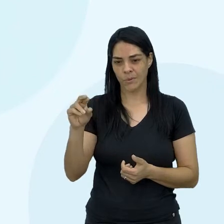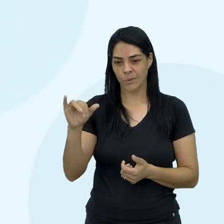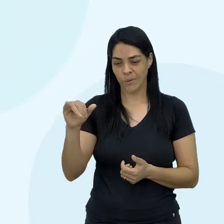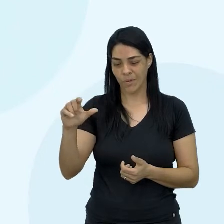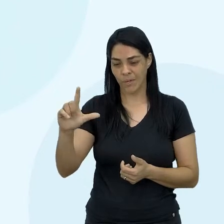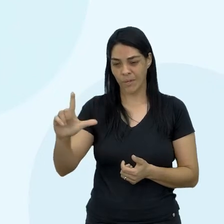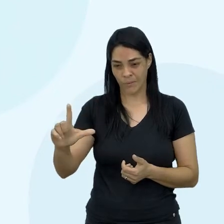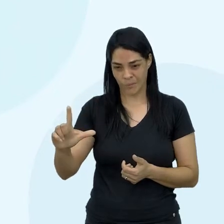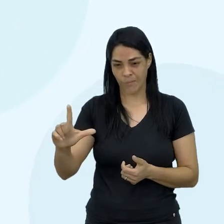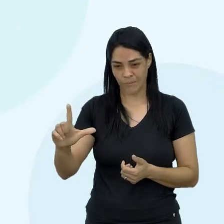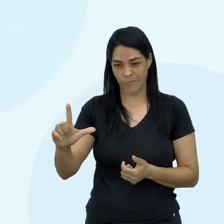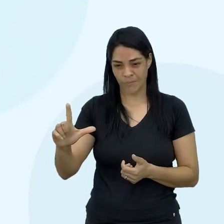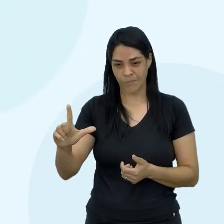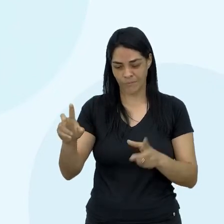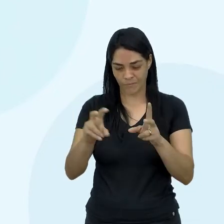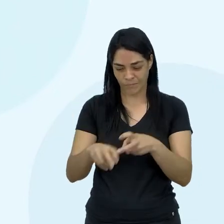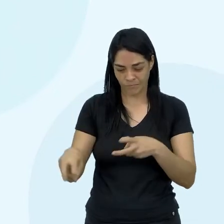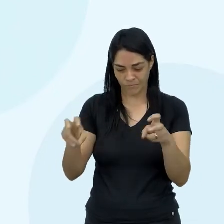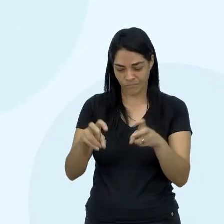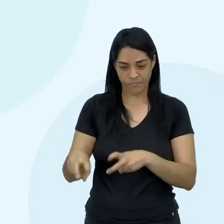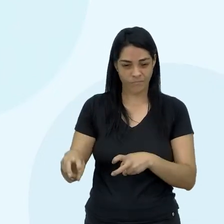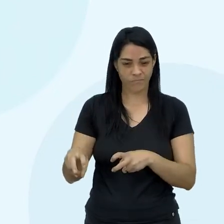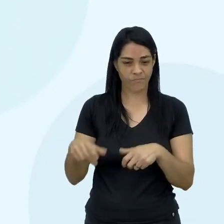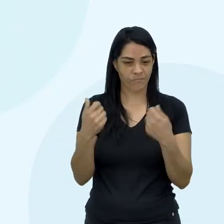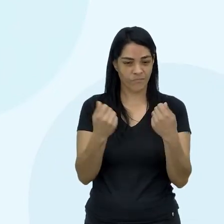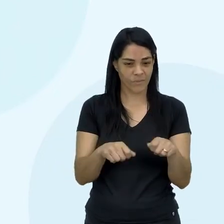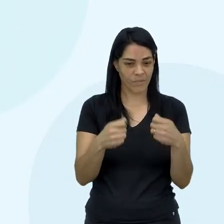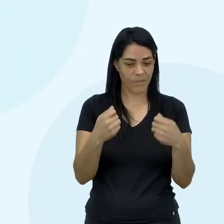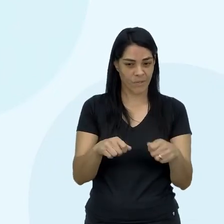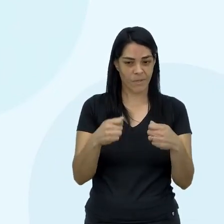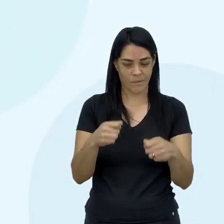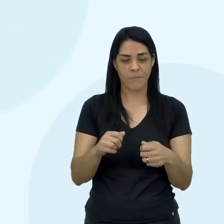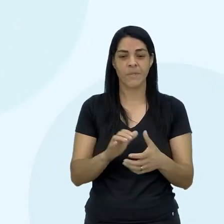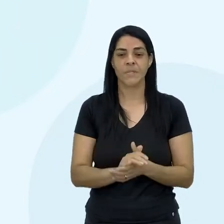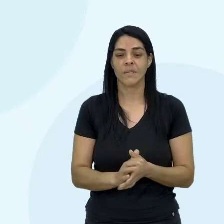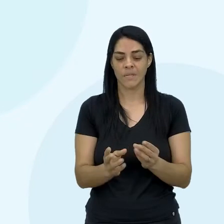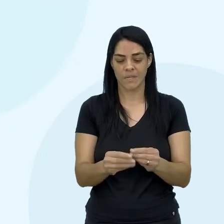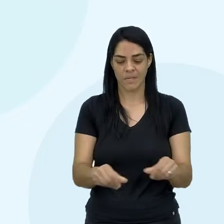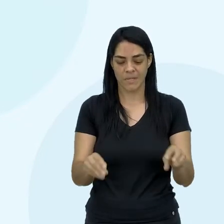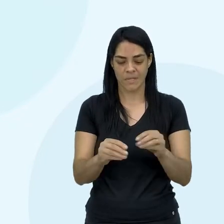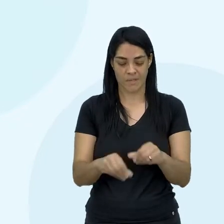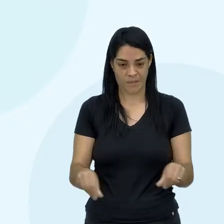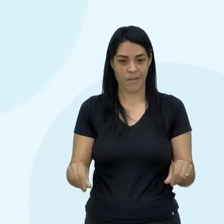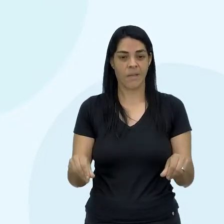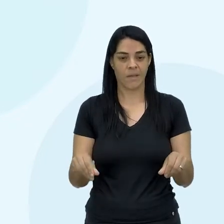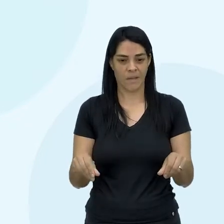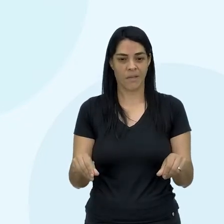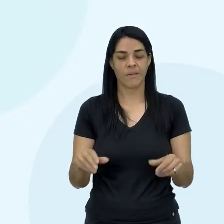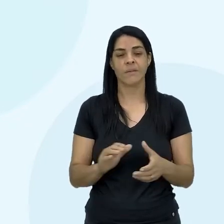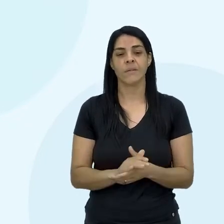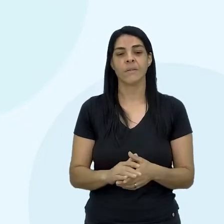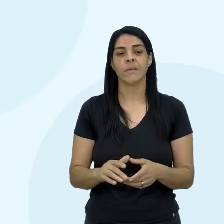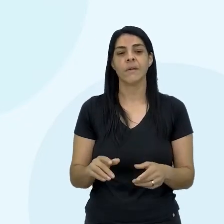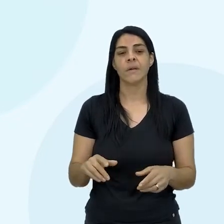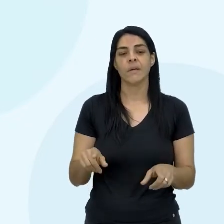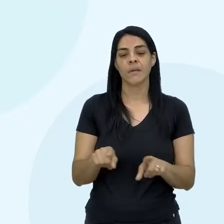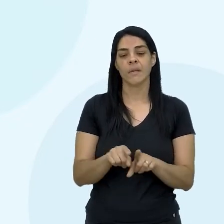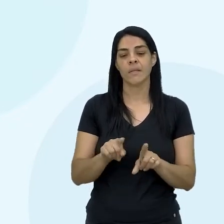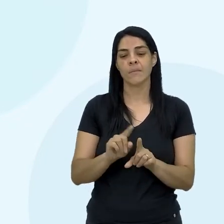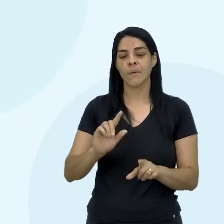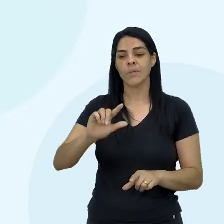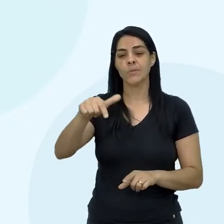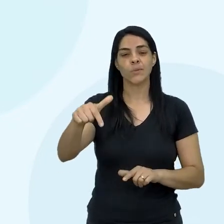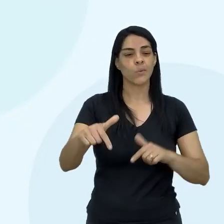mas muito, de recursos hídricos, de terra, tá? E de outros animais,